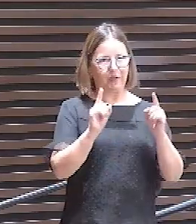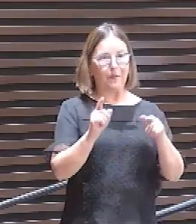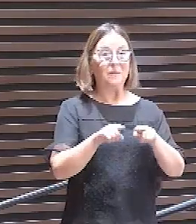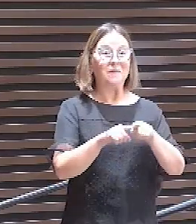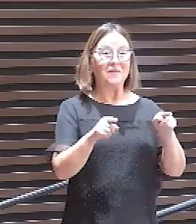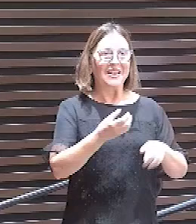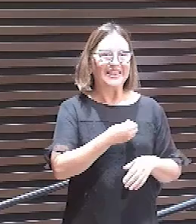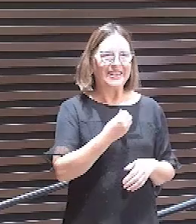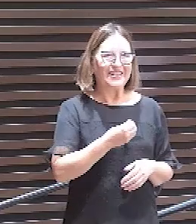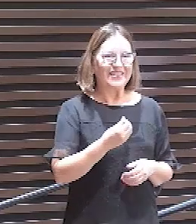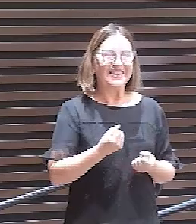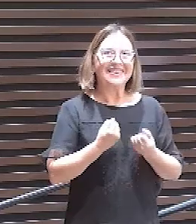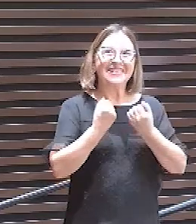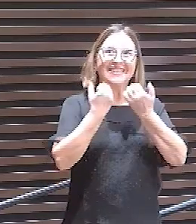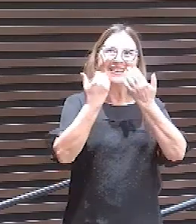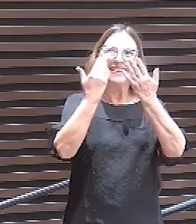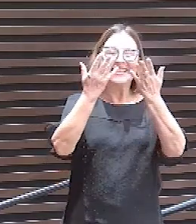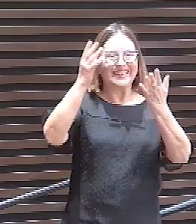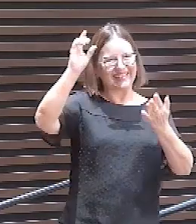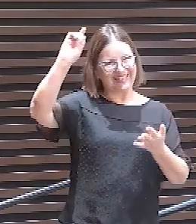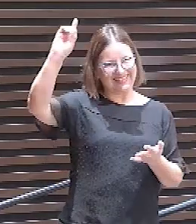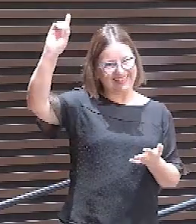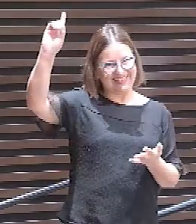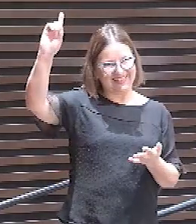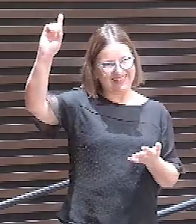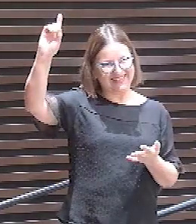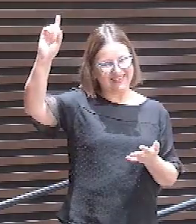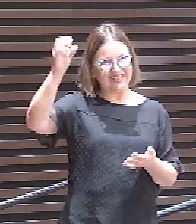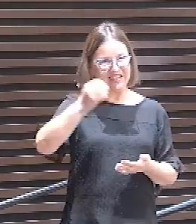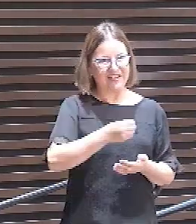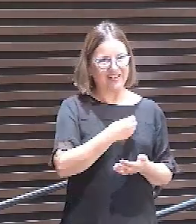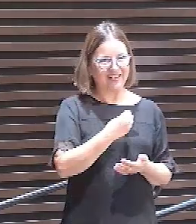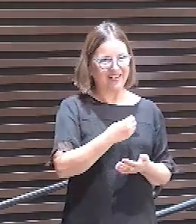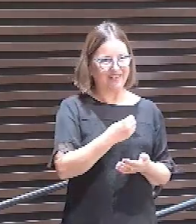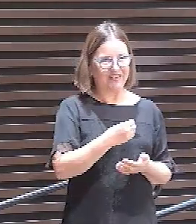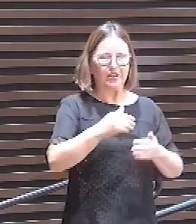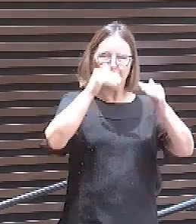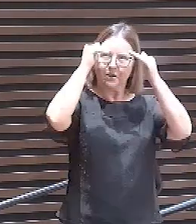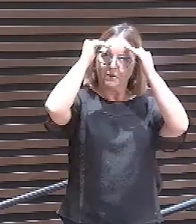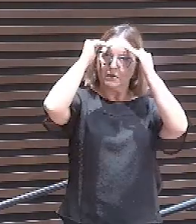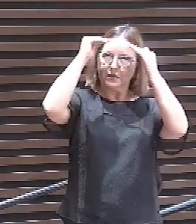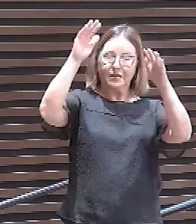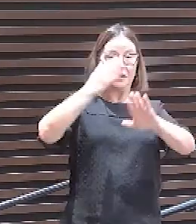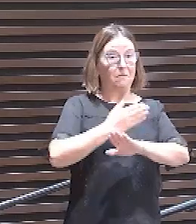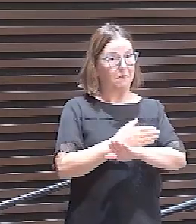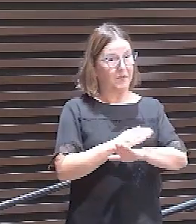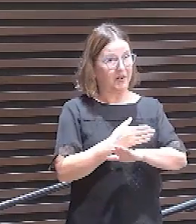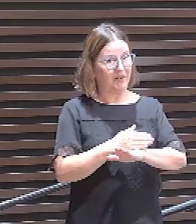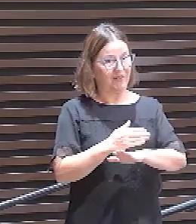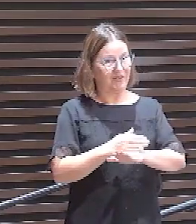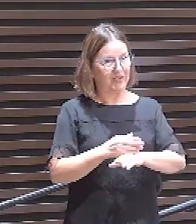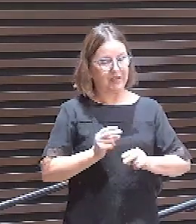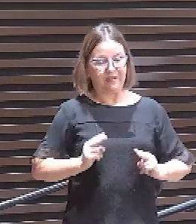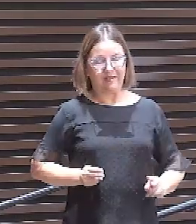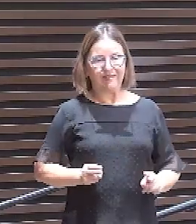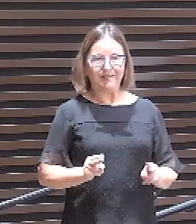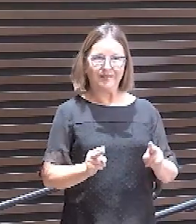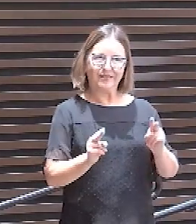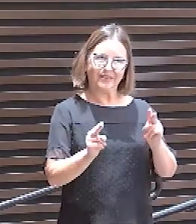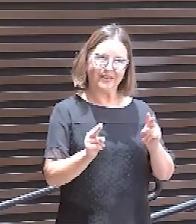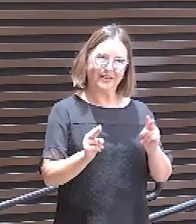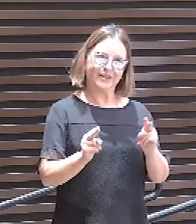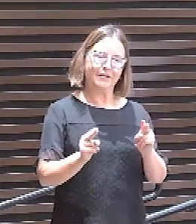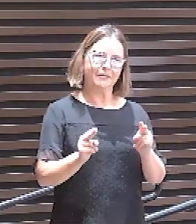vida consagrada a Deus, evidenciada por uma obediência prática e constante